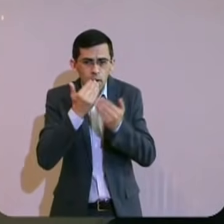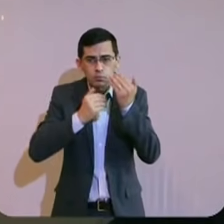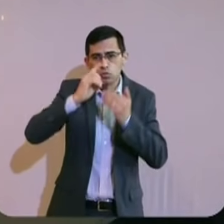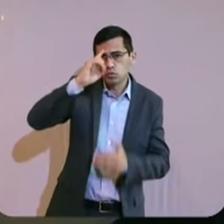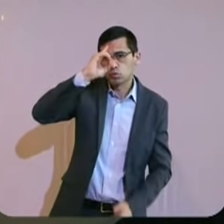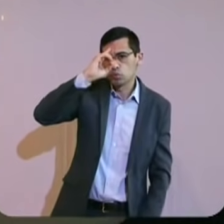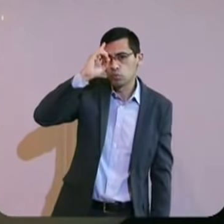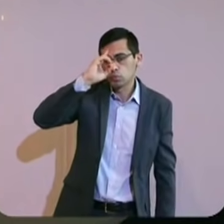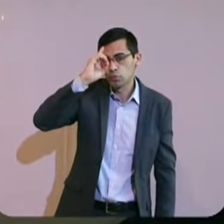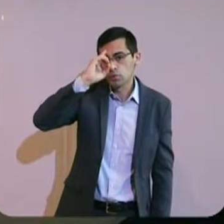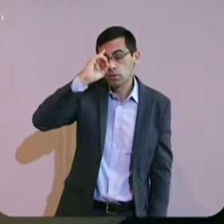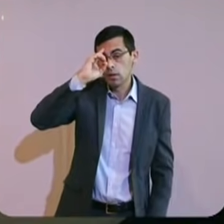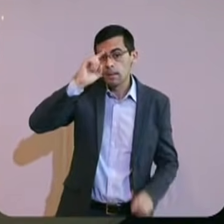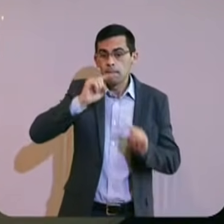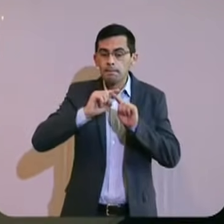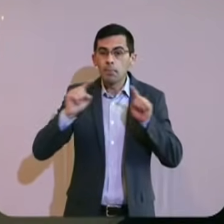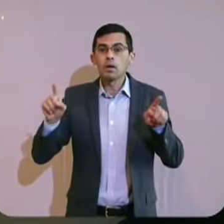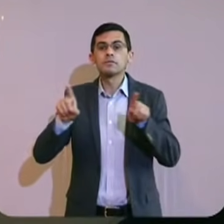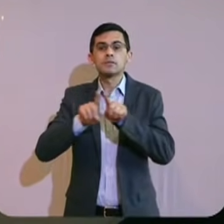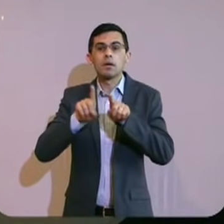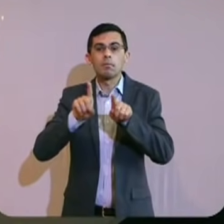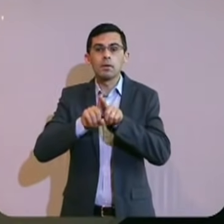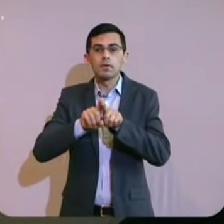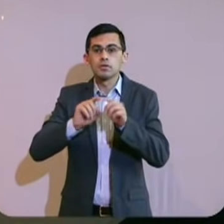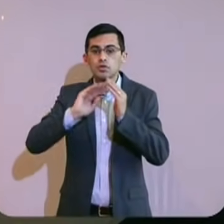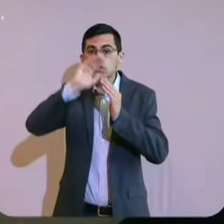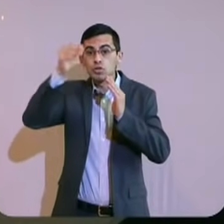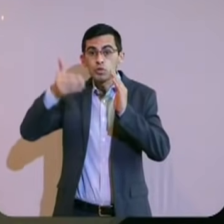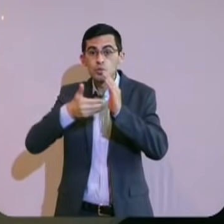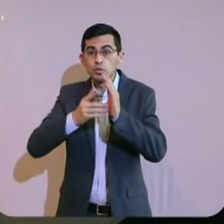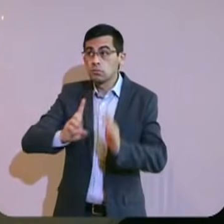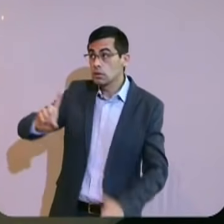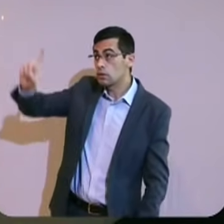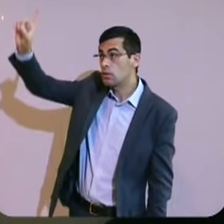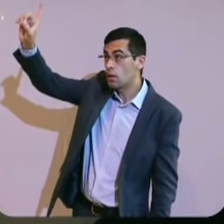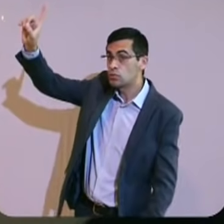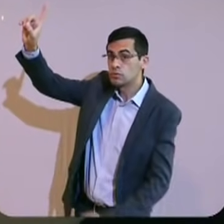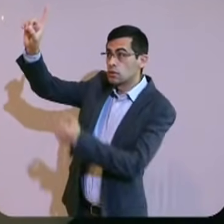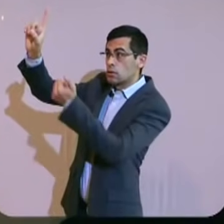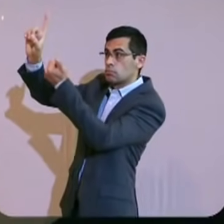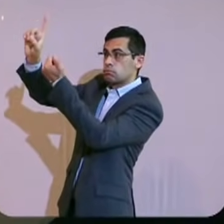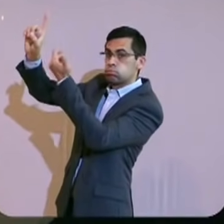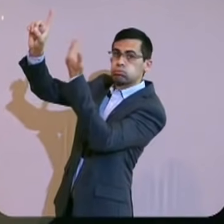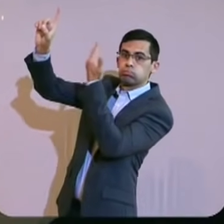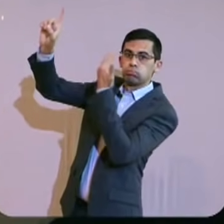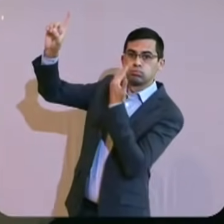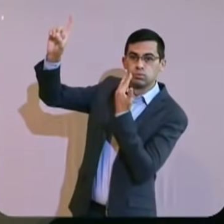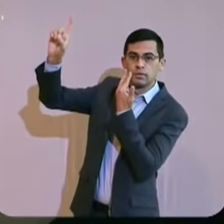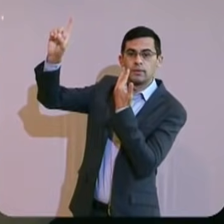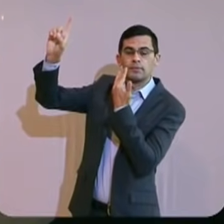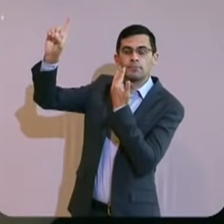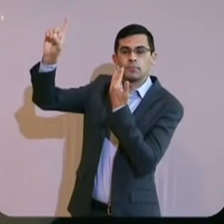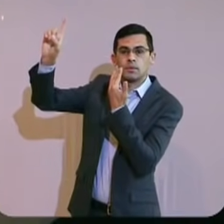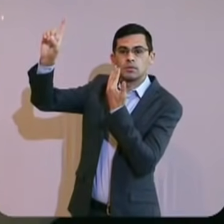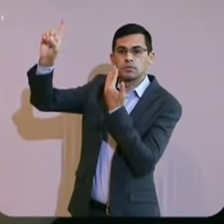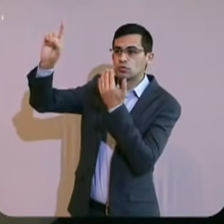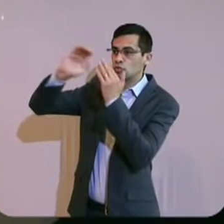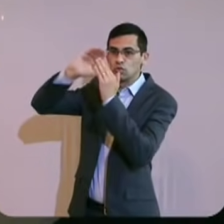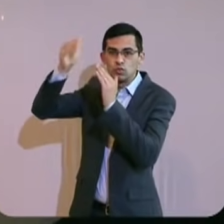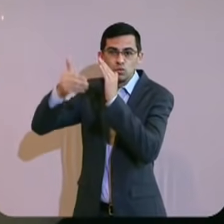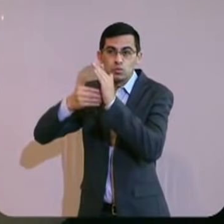cada dia, mas daquilo que Deus derrama sobre nós.